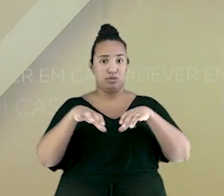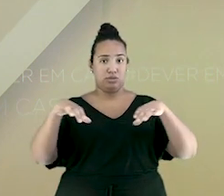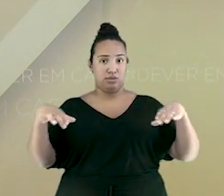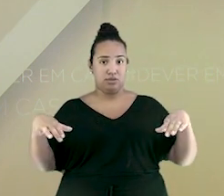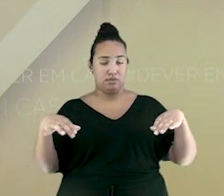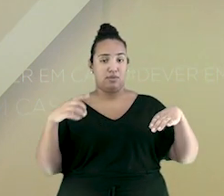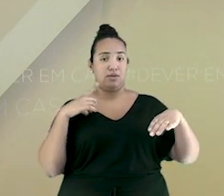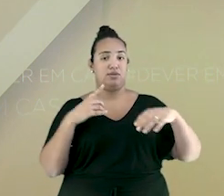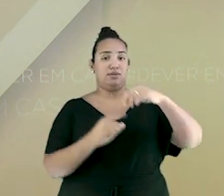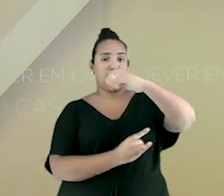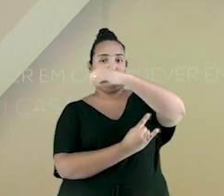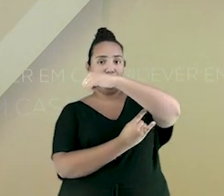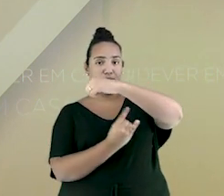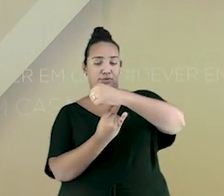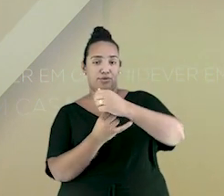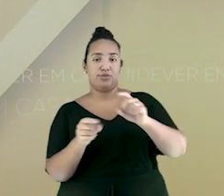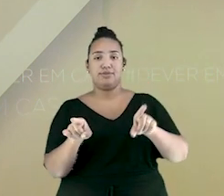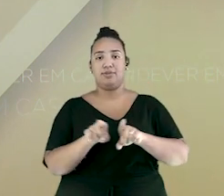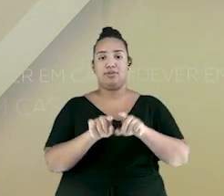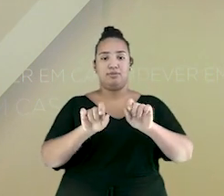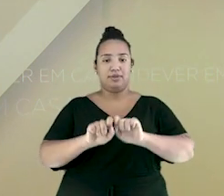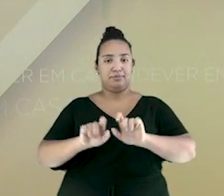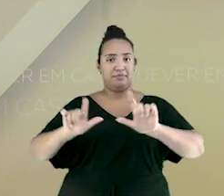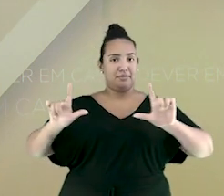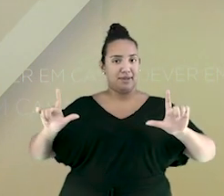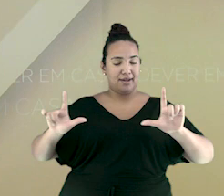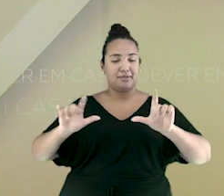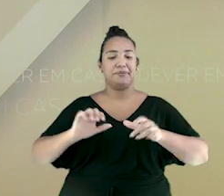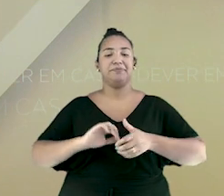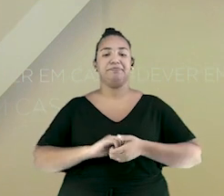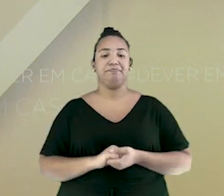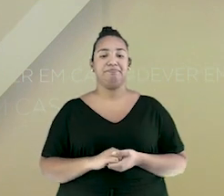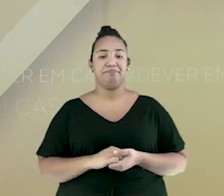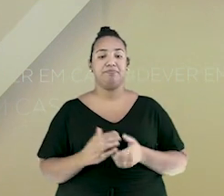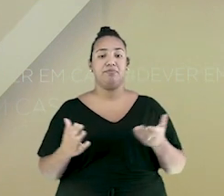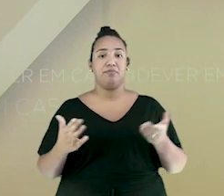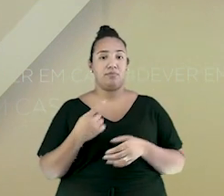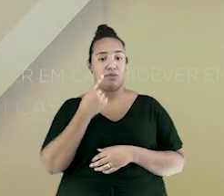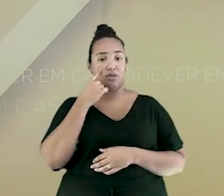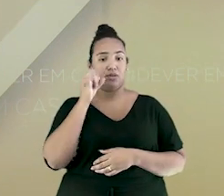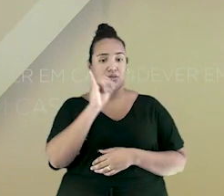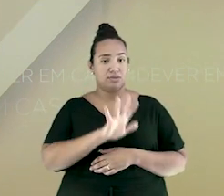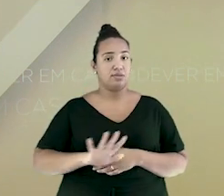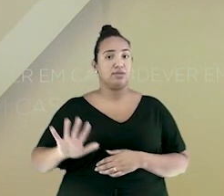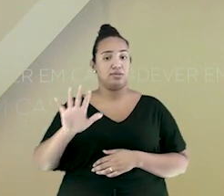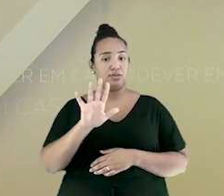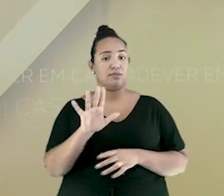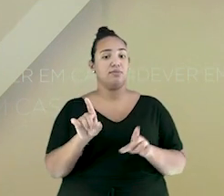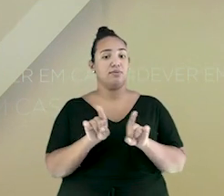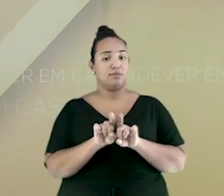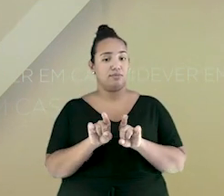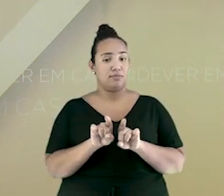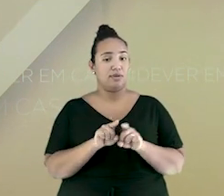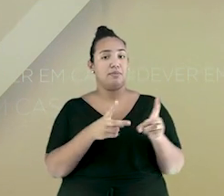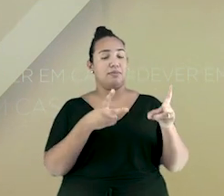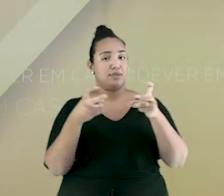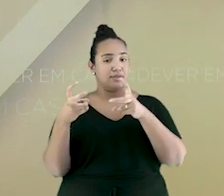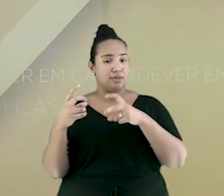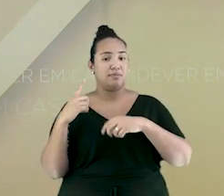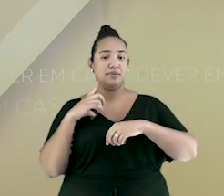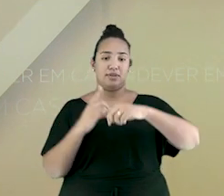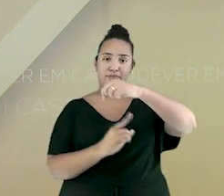separar ou limitar o território. No segundo exemplo, também percebemos uma placa e uma